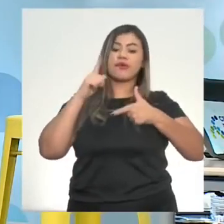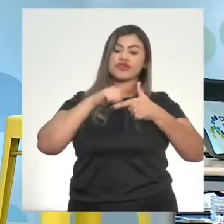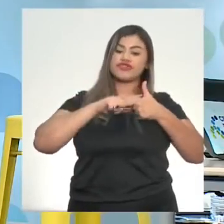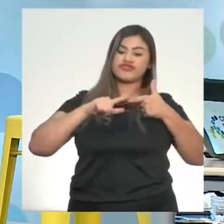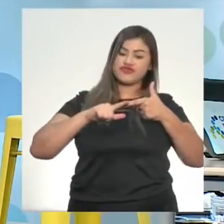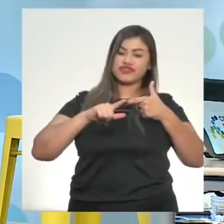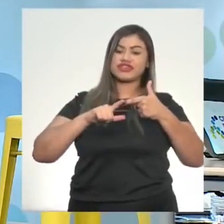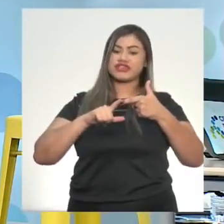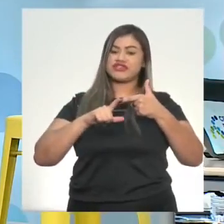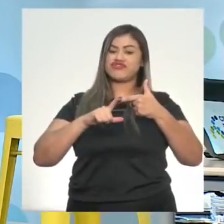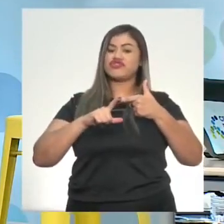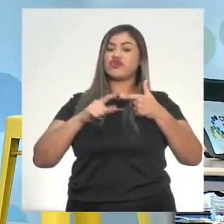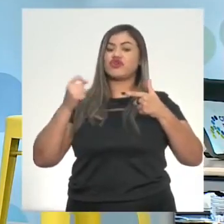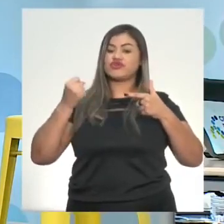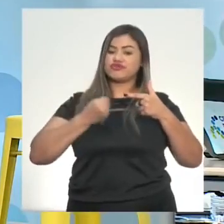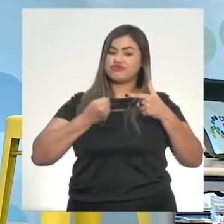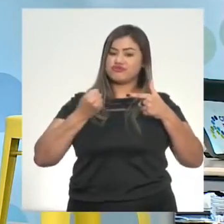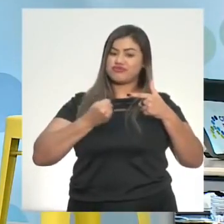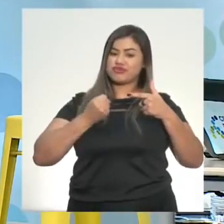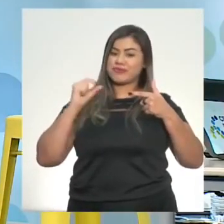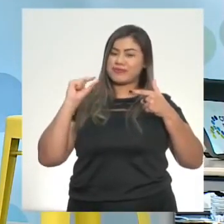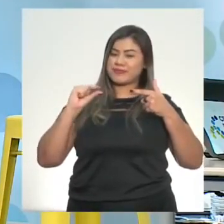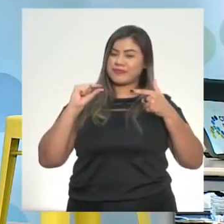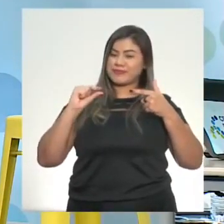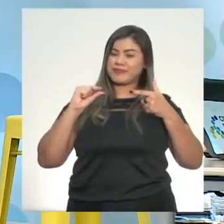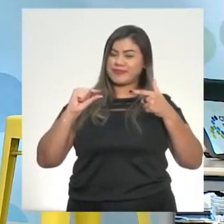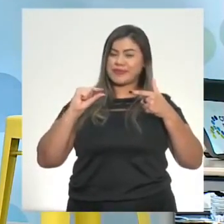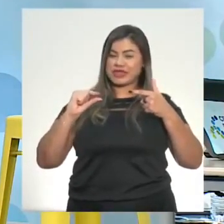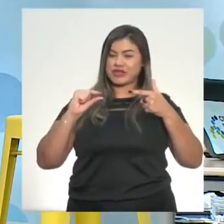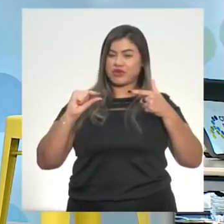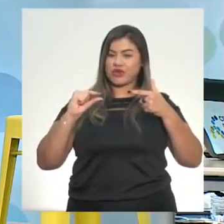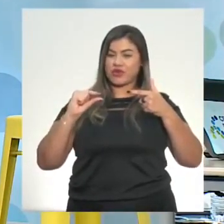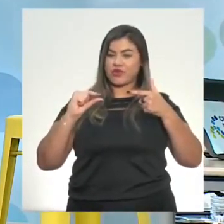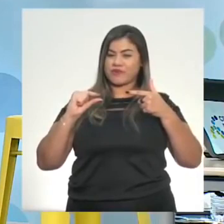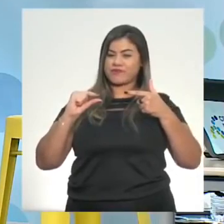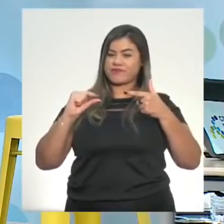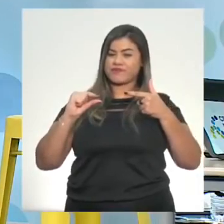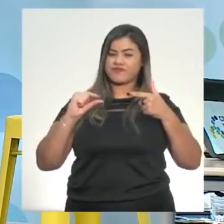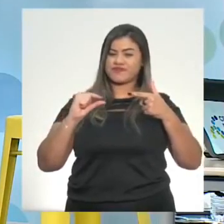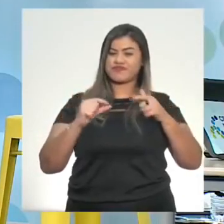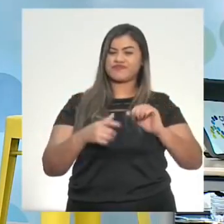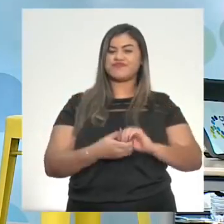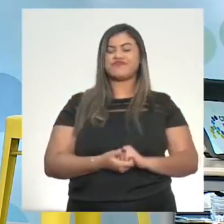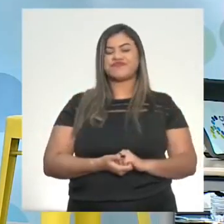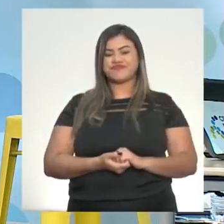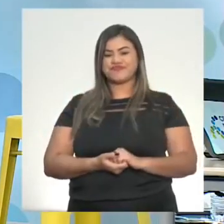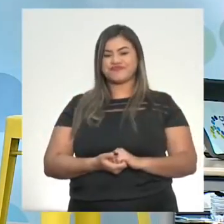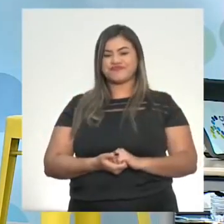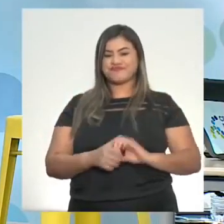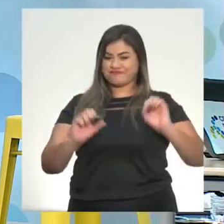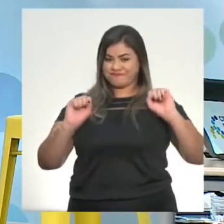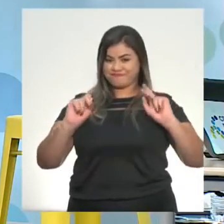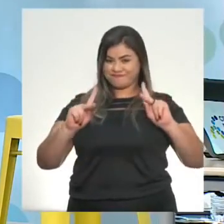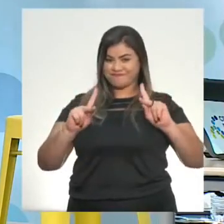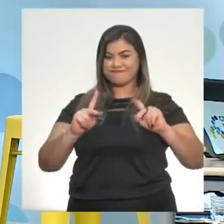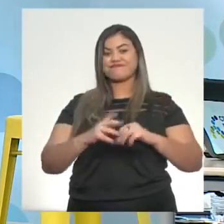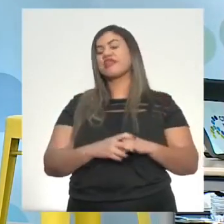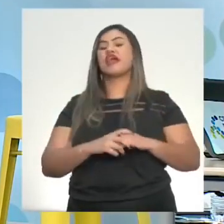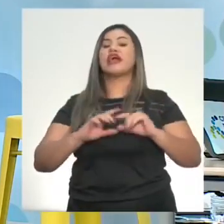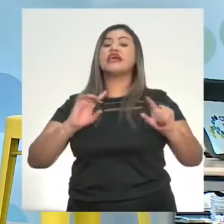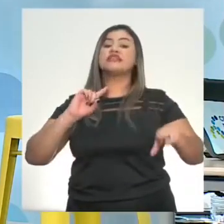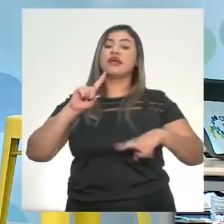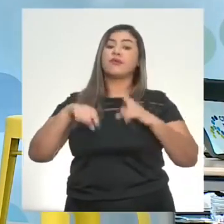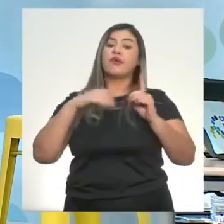divide pela na mesma posição pelo lado da figura menor. Aí, se eu